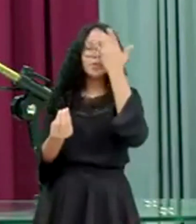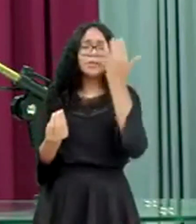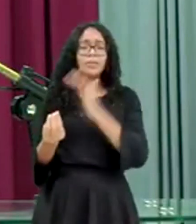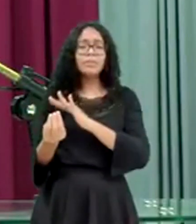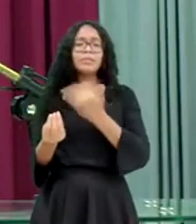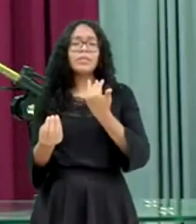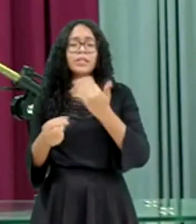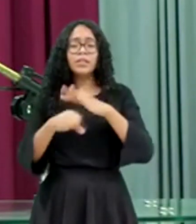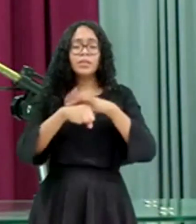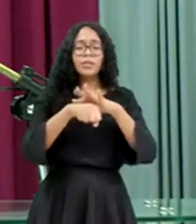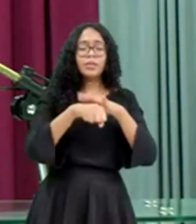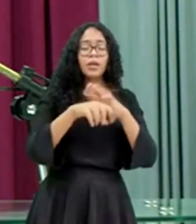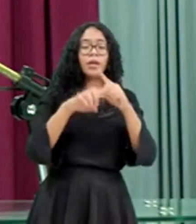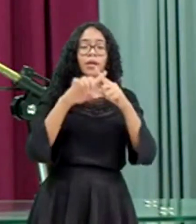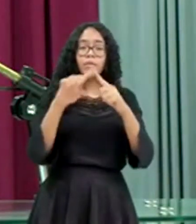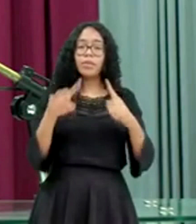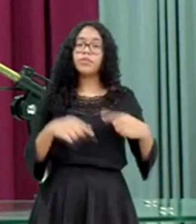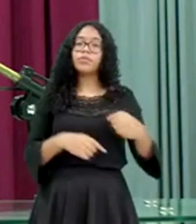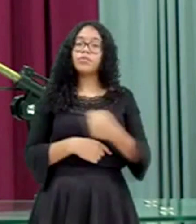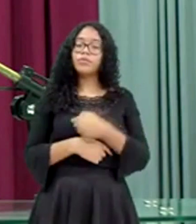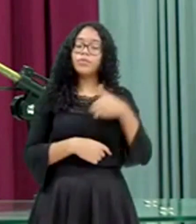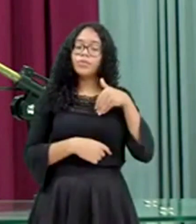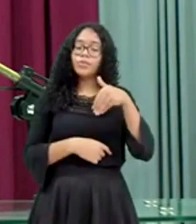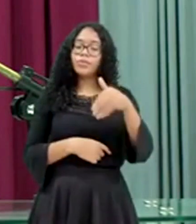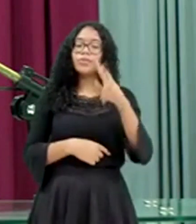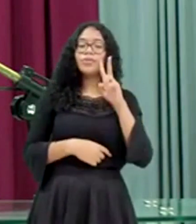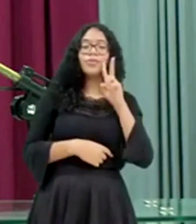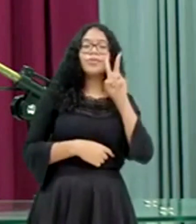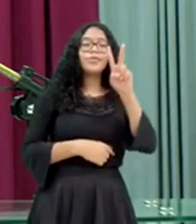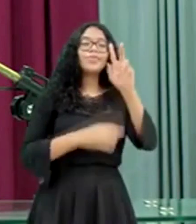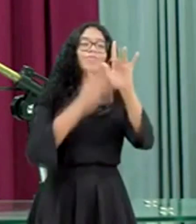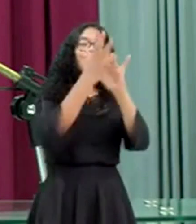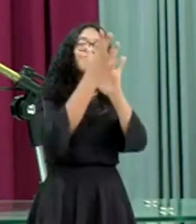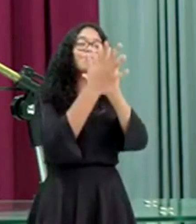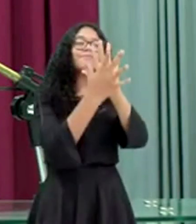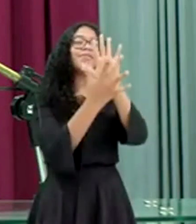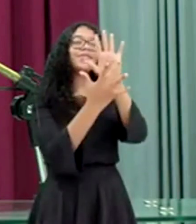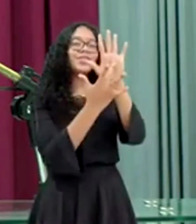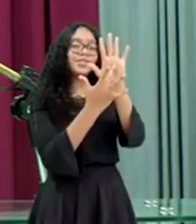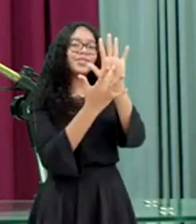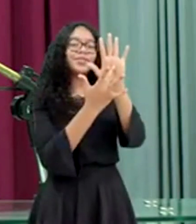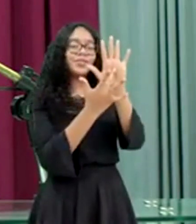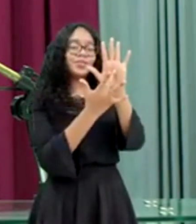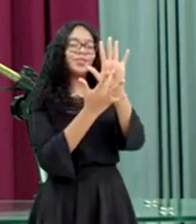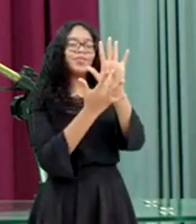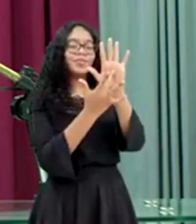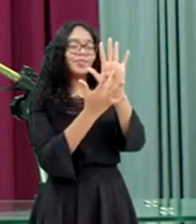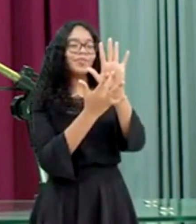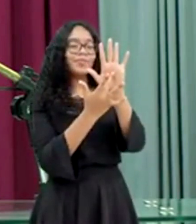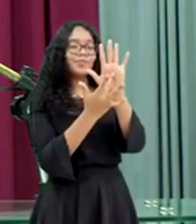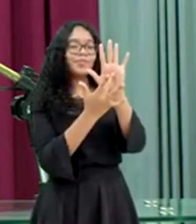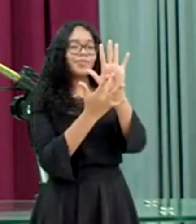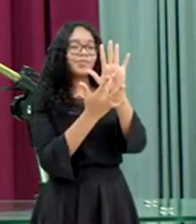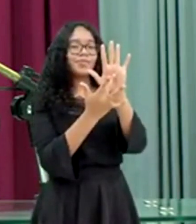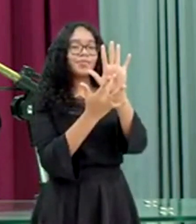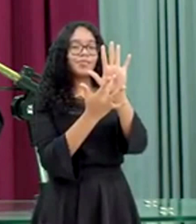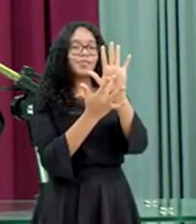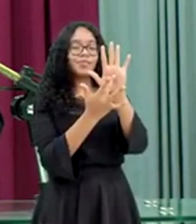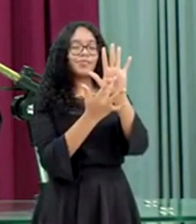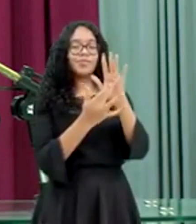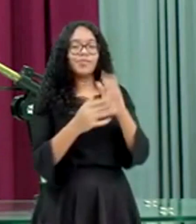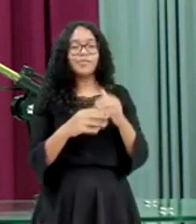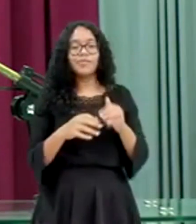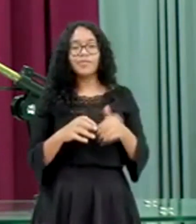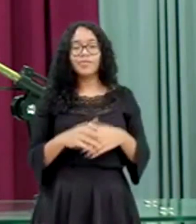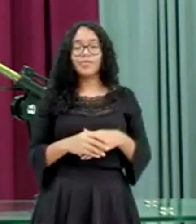mas nós vamos continuar olhando para Jesus, autor e consumador de nossa fé.